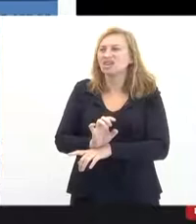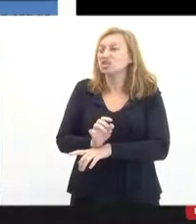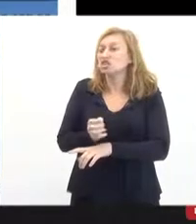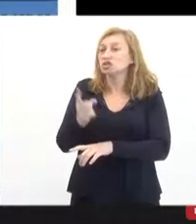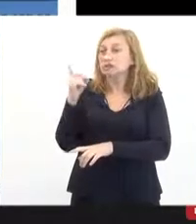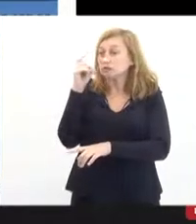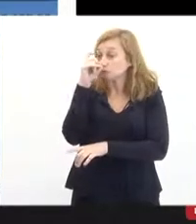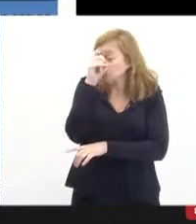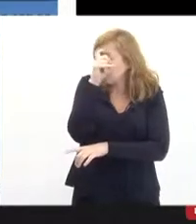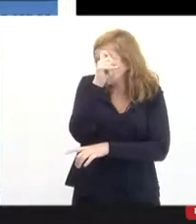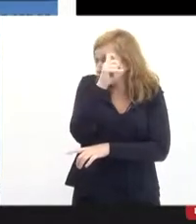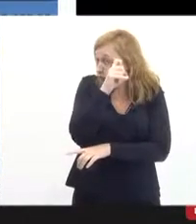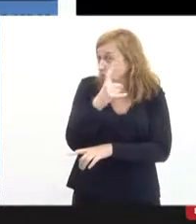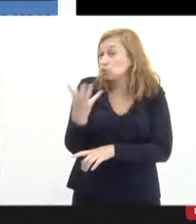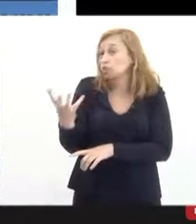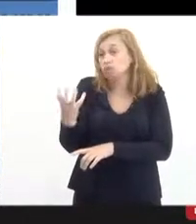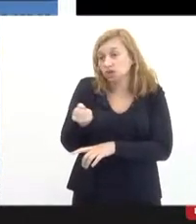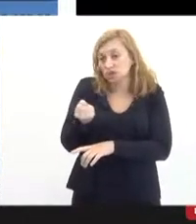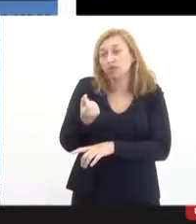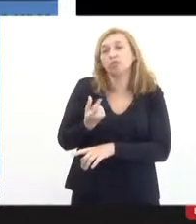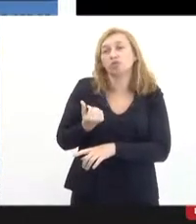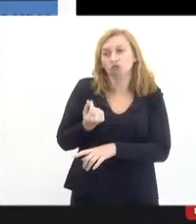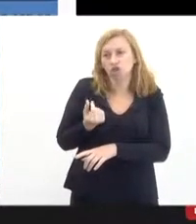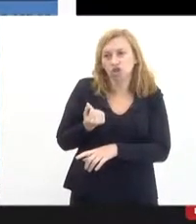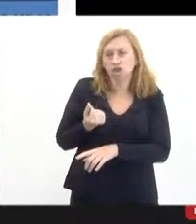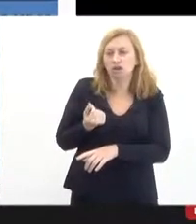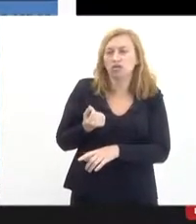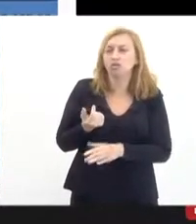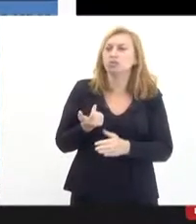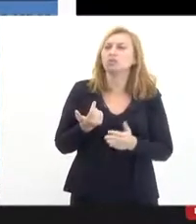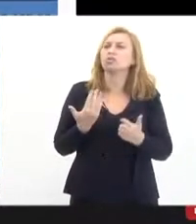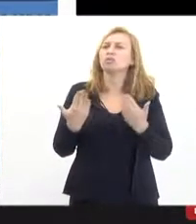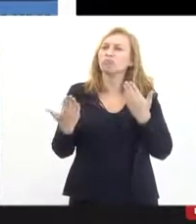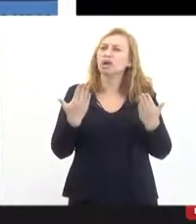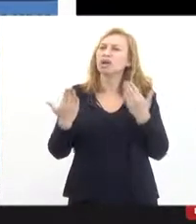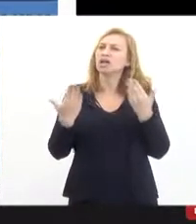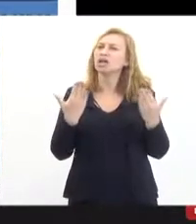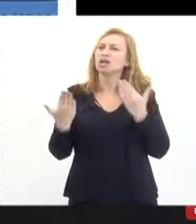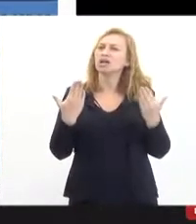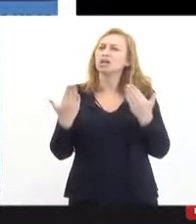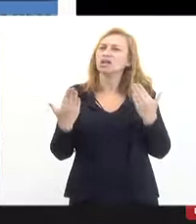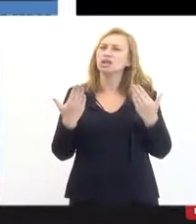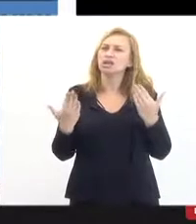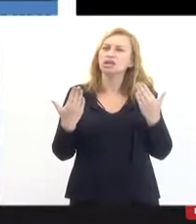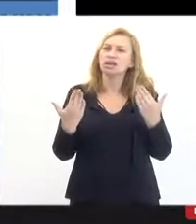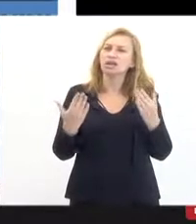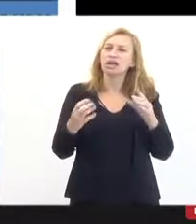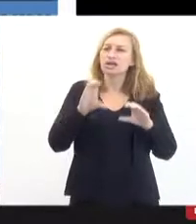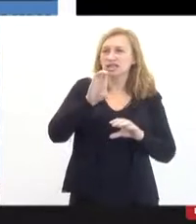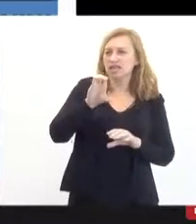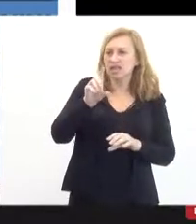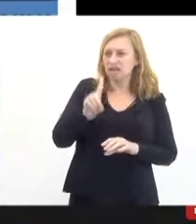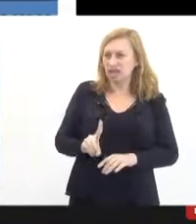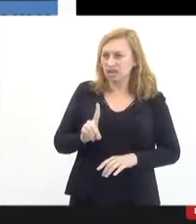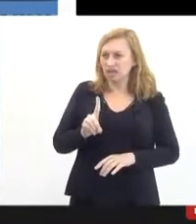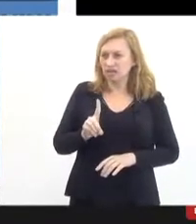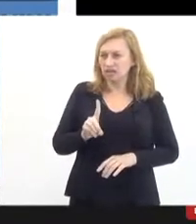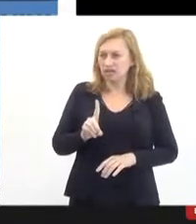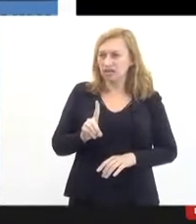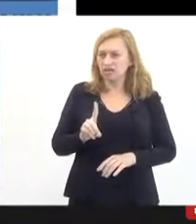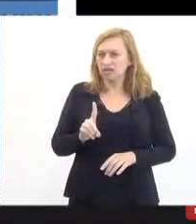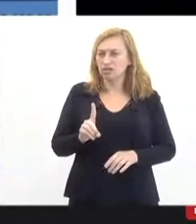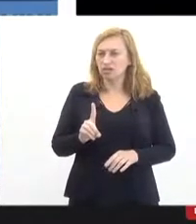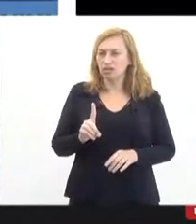muito remota de recuperação, elas se equiparariam aos ratings C e D que